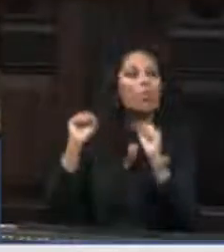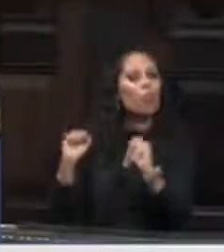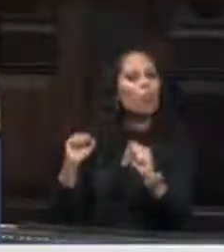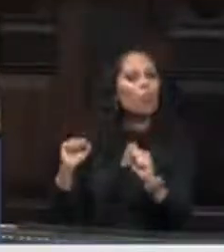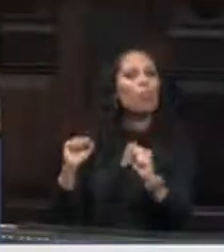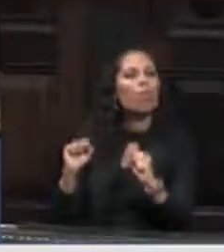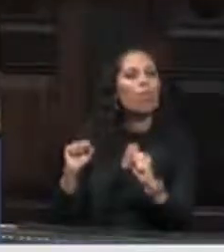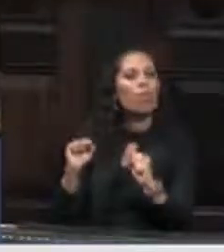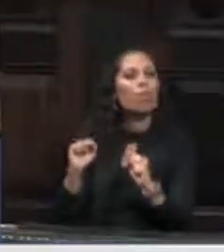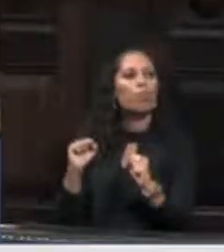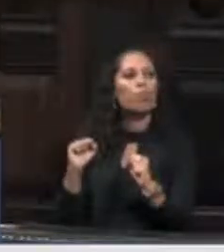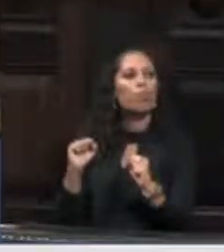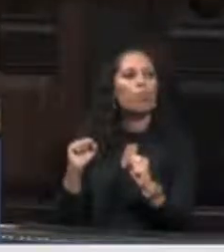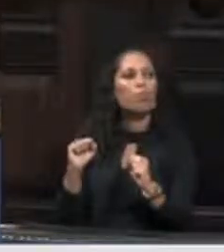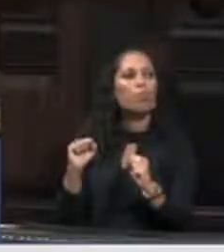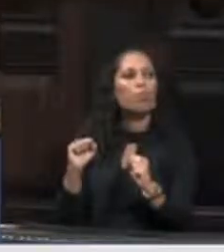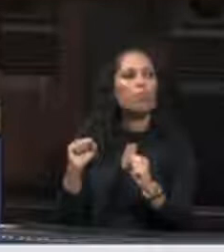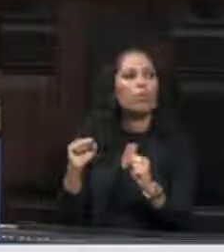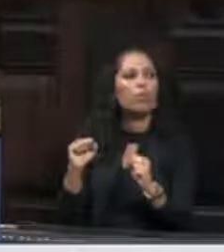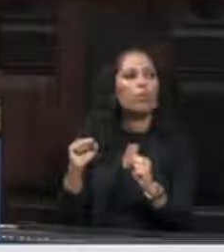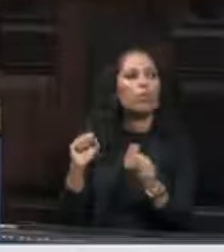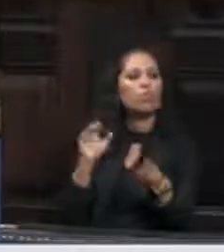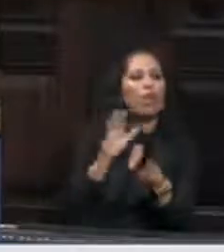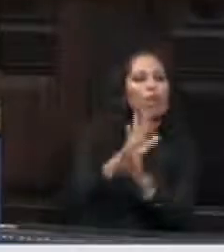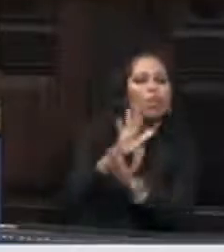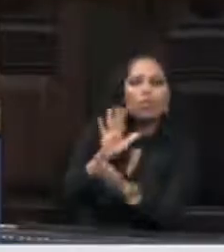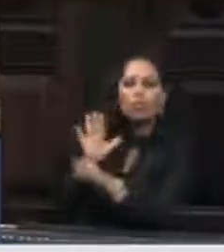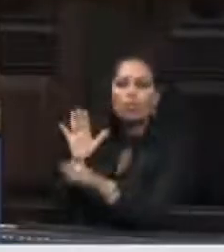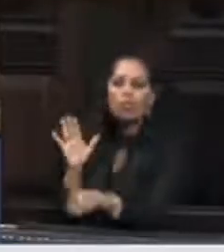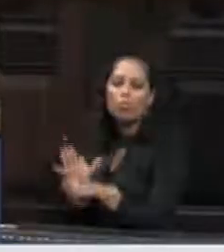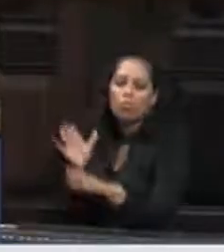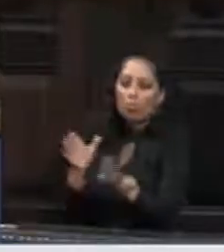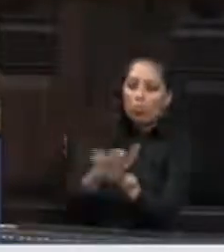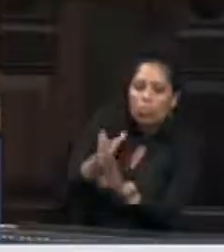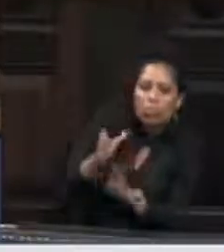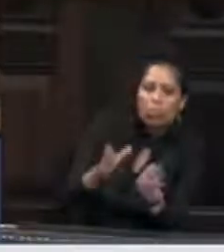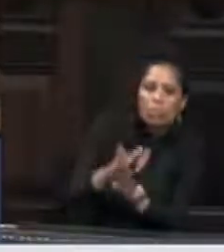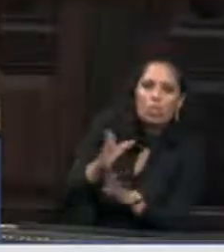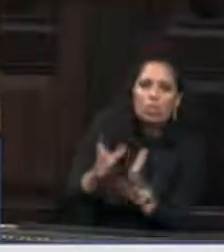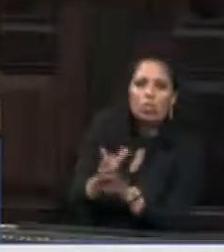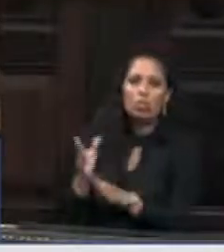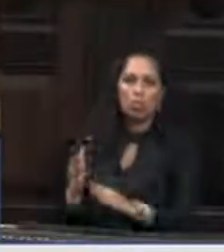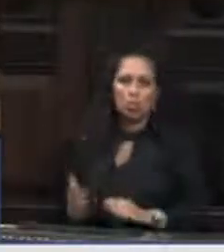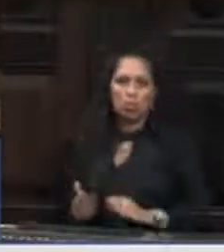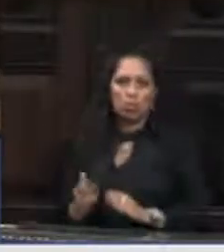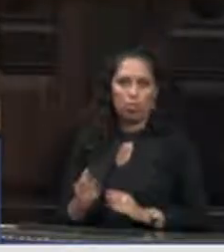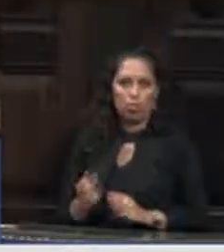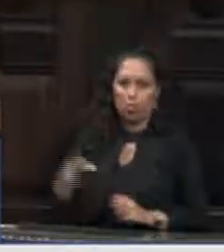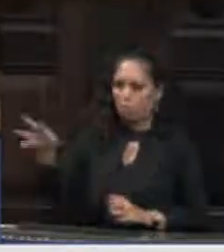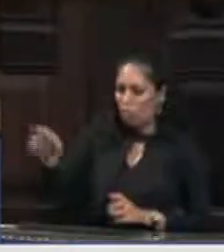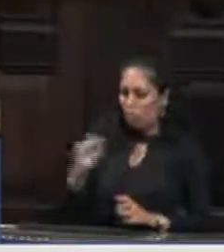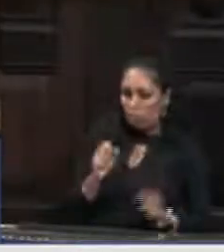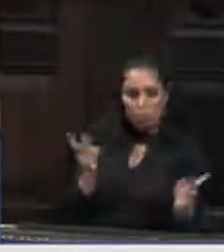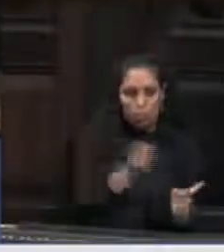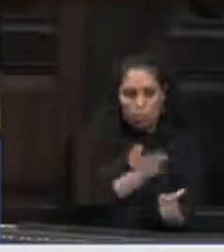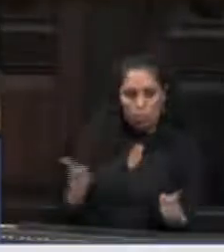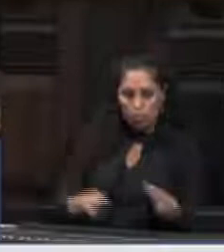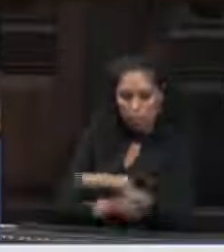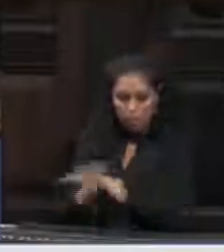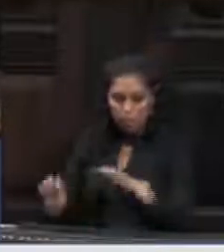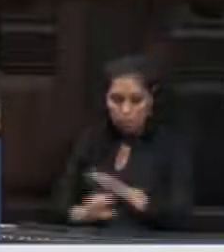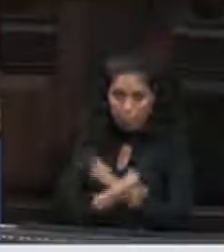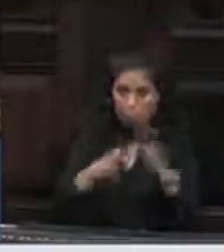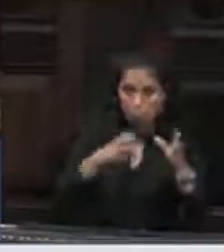praticar digamos assim, de agir de forma não conciliatória, mas mediadora, apresentando alternativas